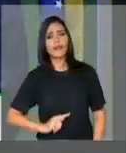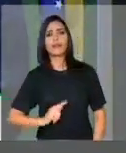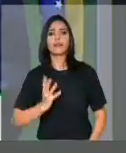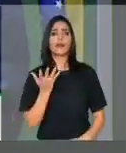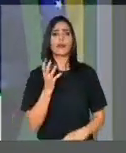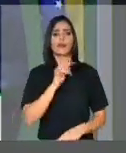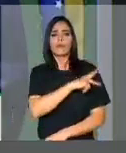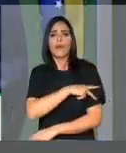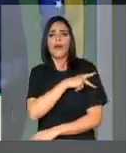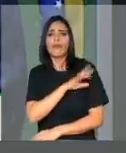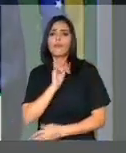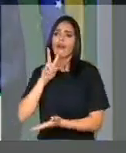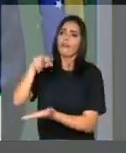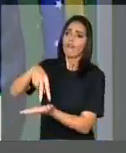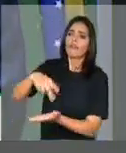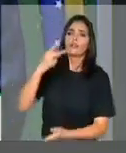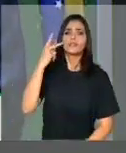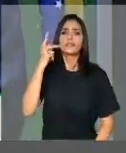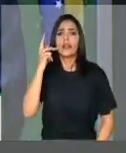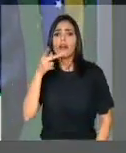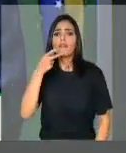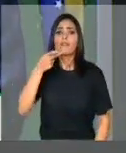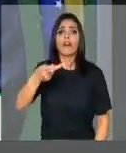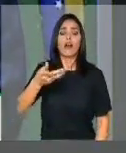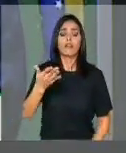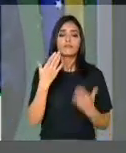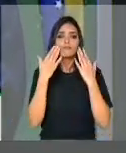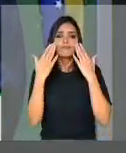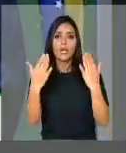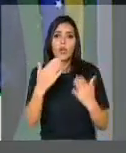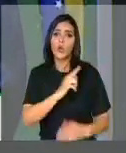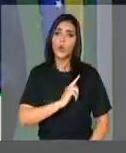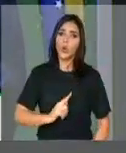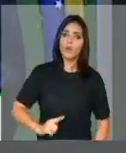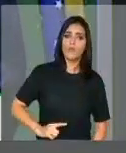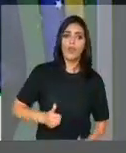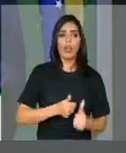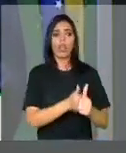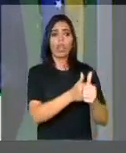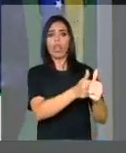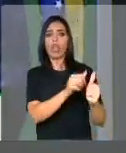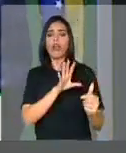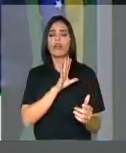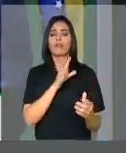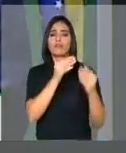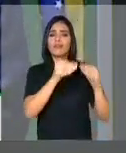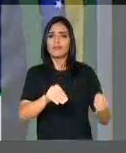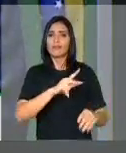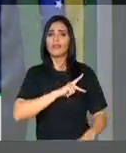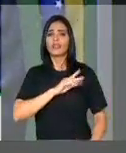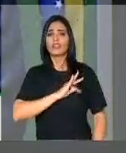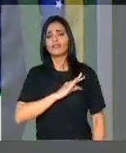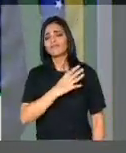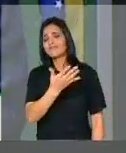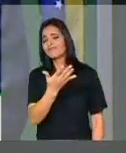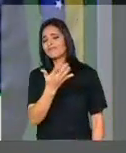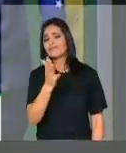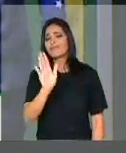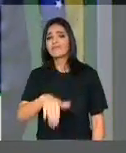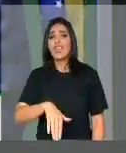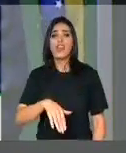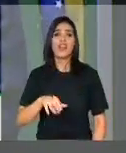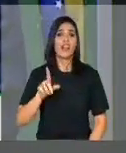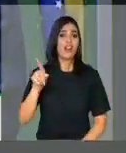do estado vai ao Ceará e diz que o governo está perseguindo o PT. Olha só, logo